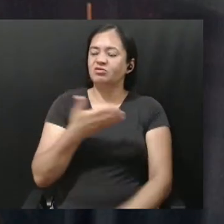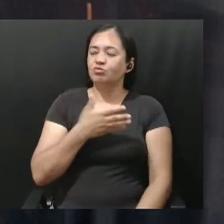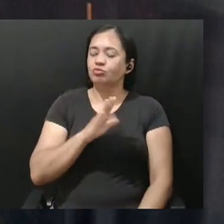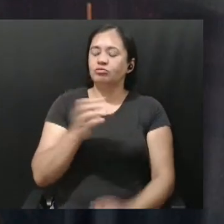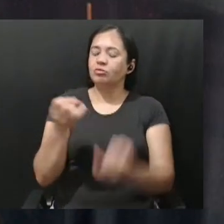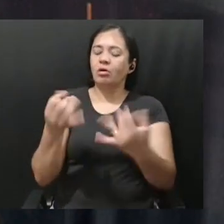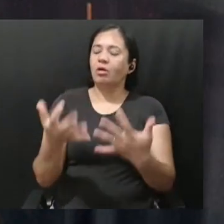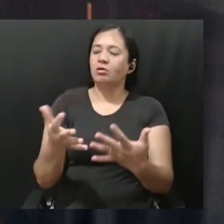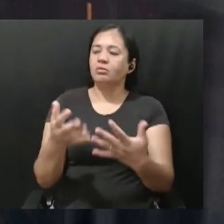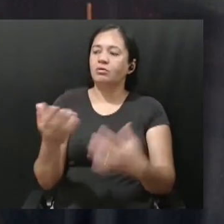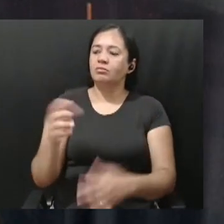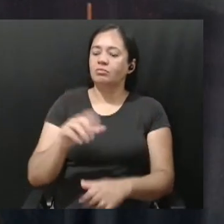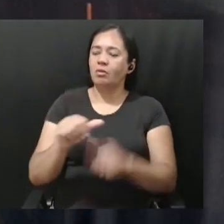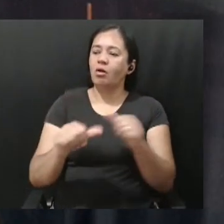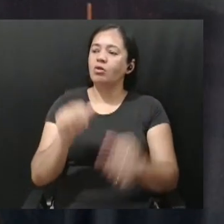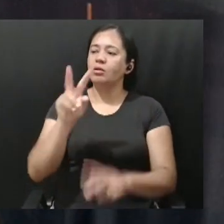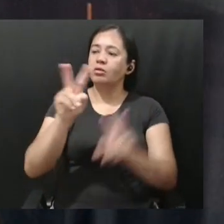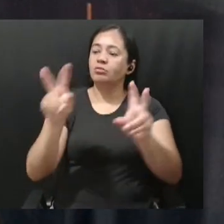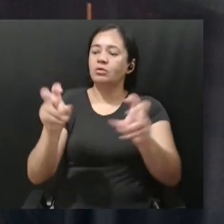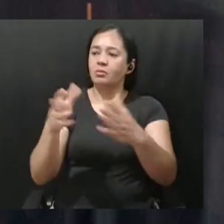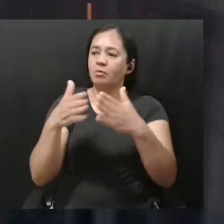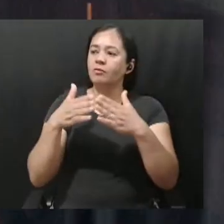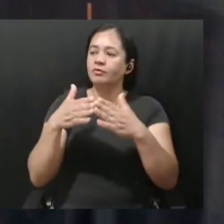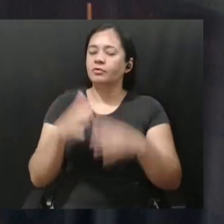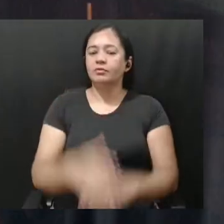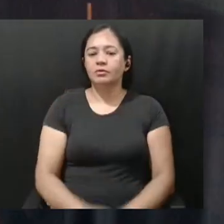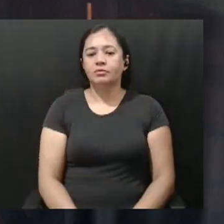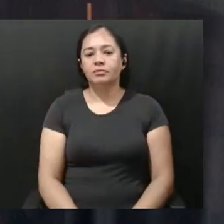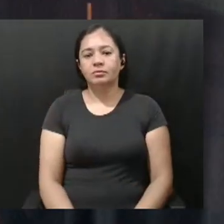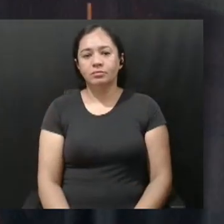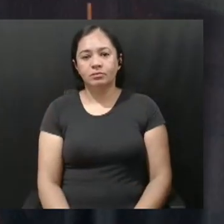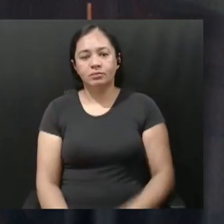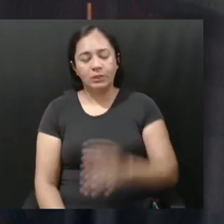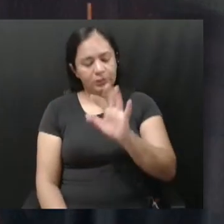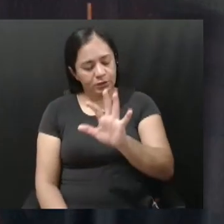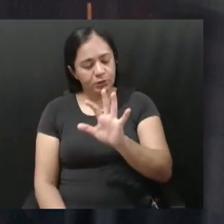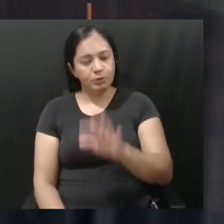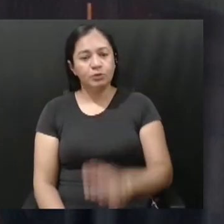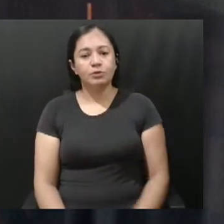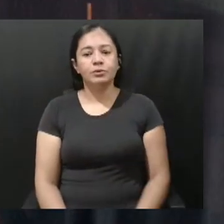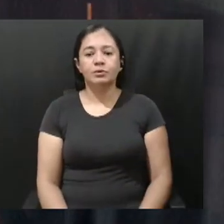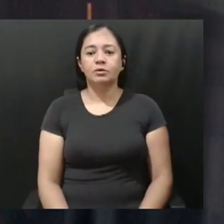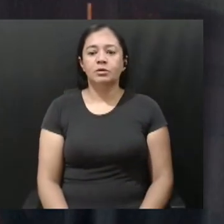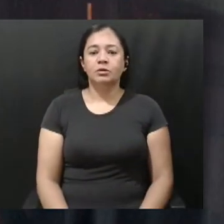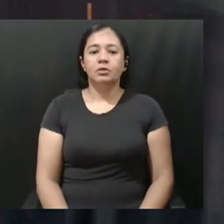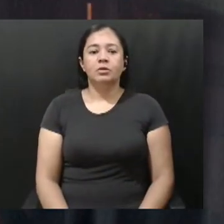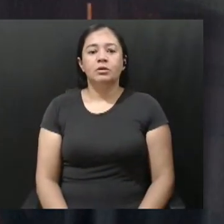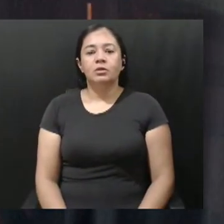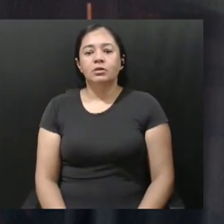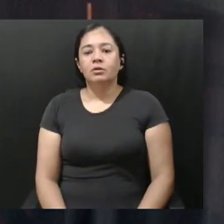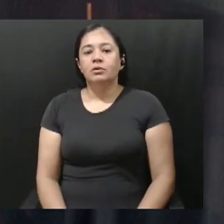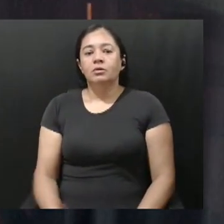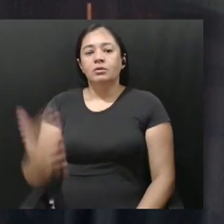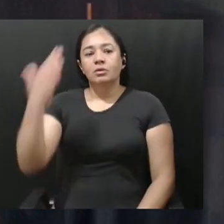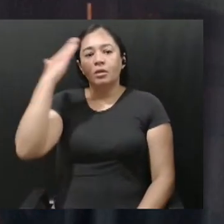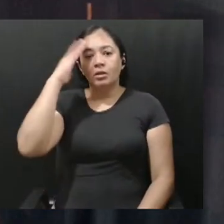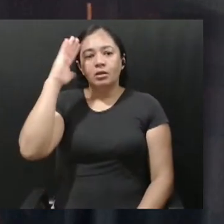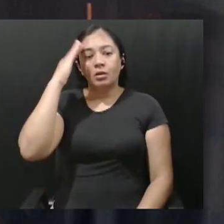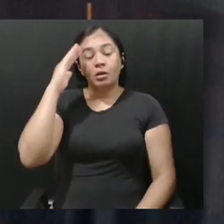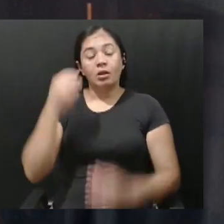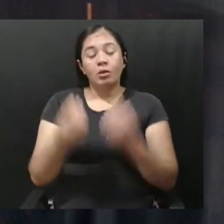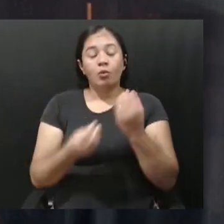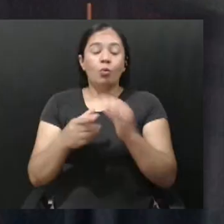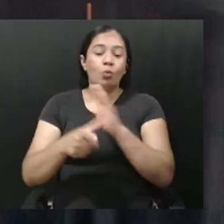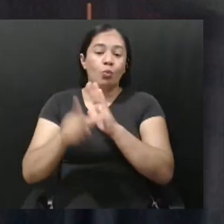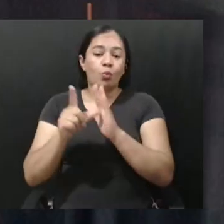assunto", né, então, eu acho que seria isso, em um primeiro momento, entender essa antecipação, Uhum. essa ansiedade, como também